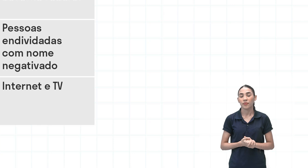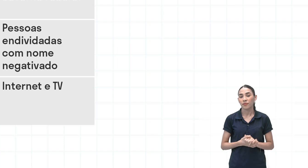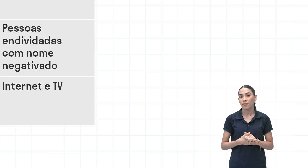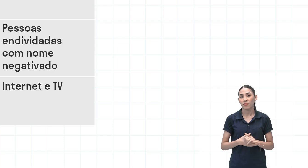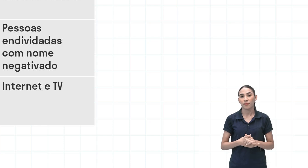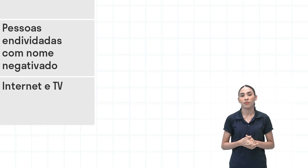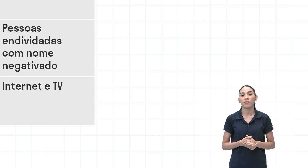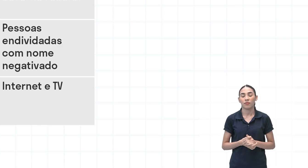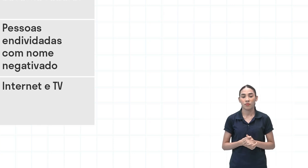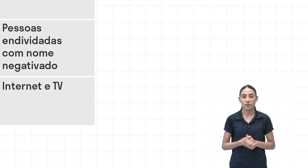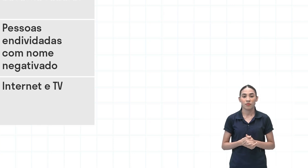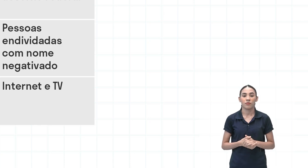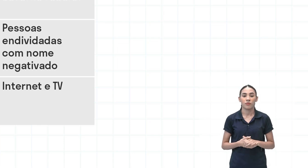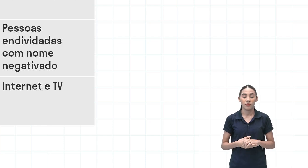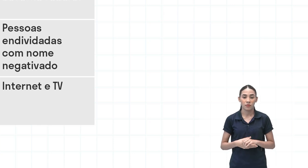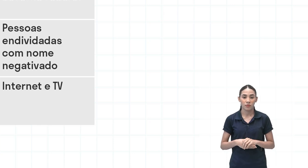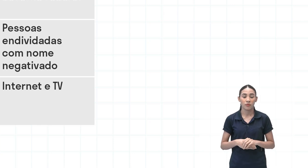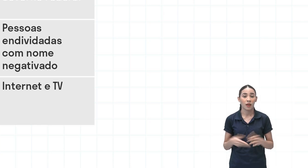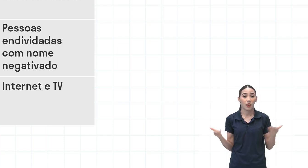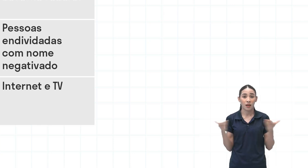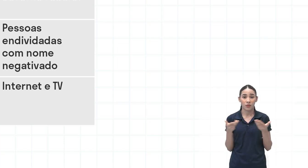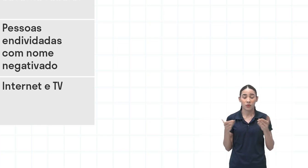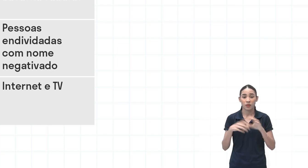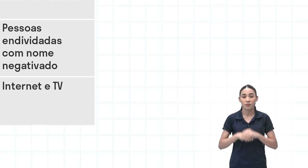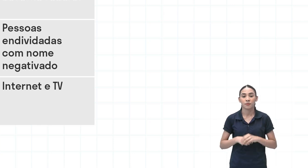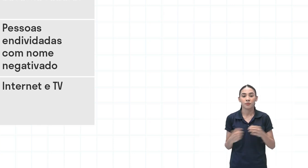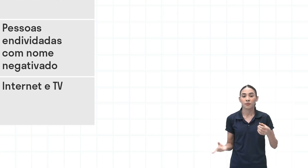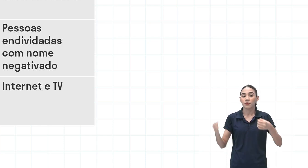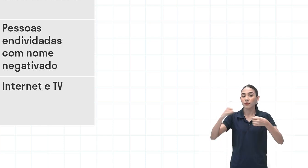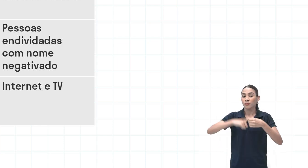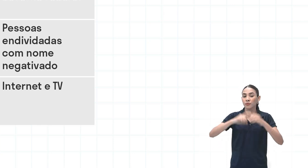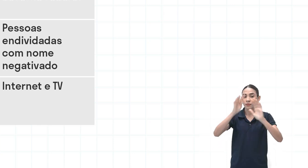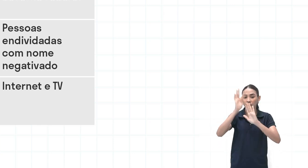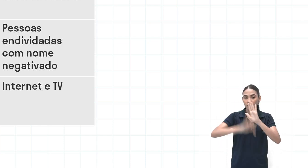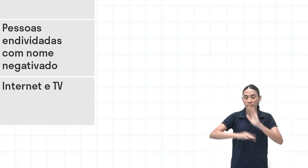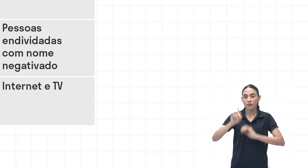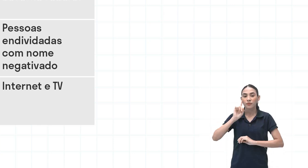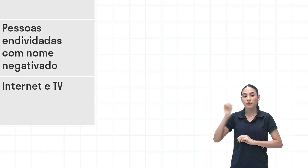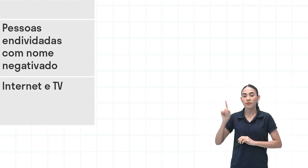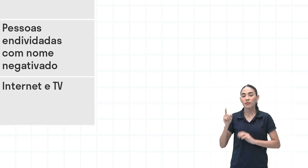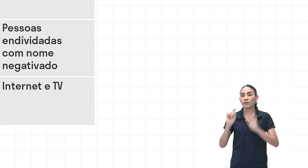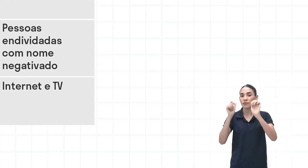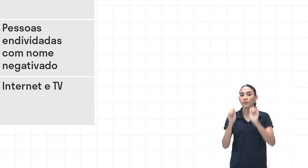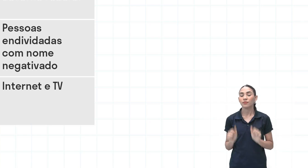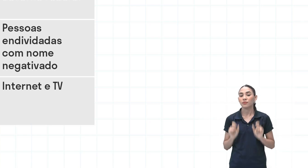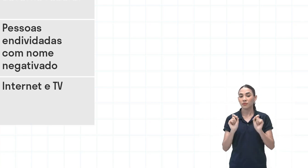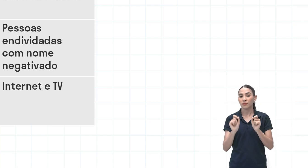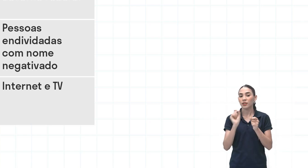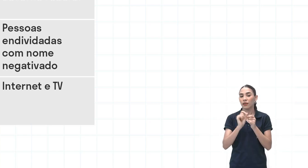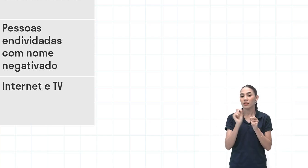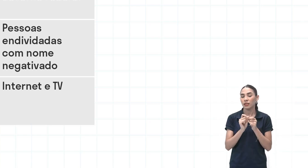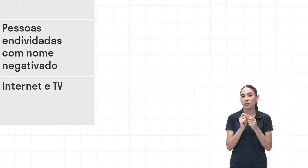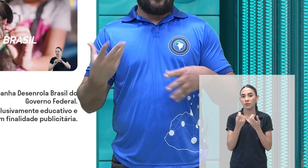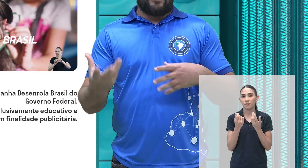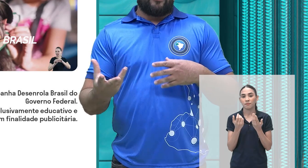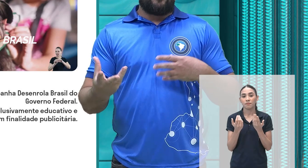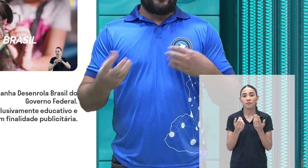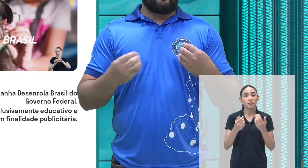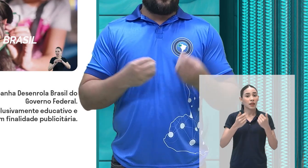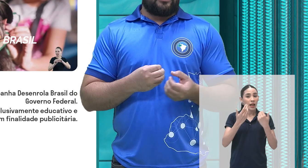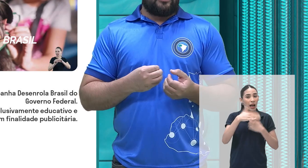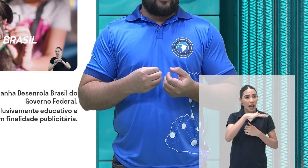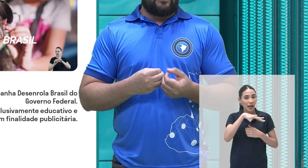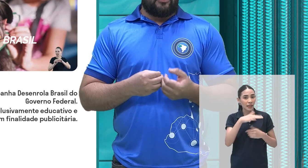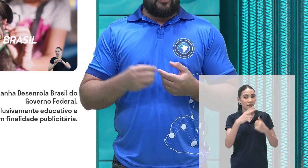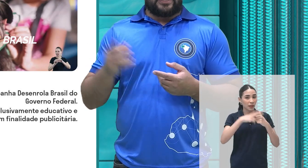uma emissora ou outra. Agora, voltando aqui ao nosso texto, vamos analisar ele fazendo a articulação do plano verbal